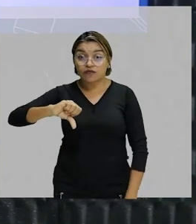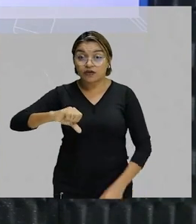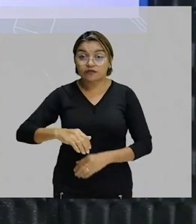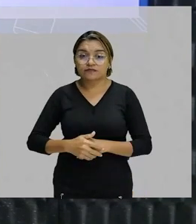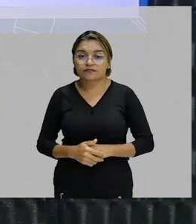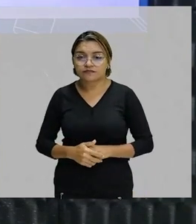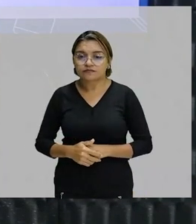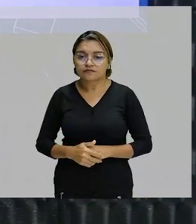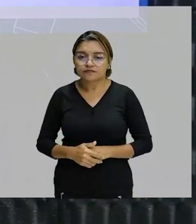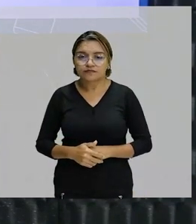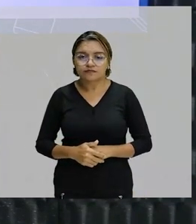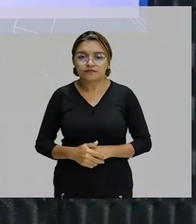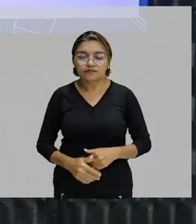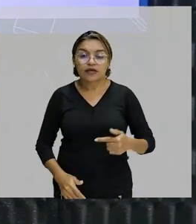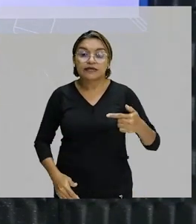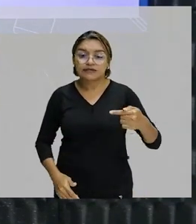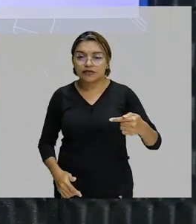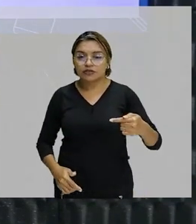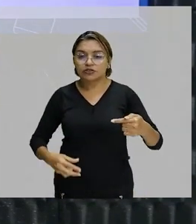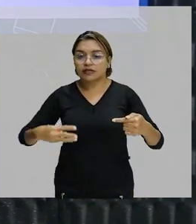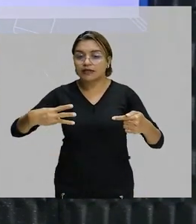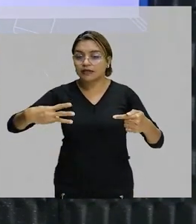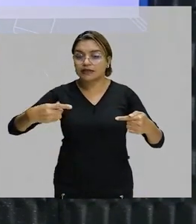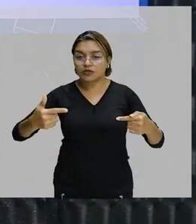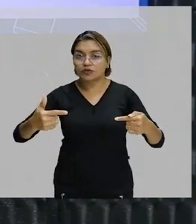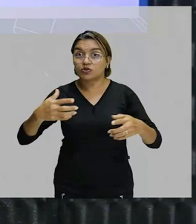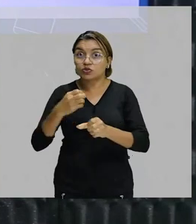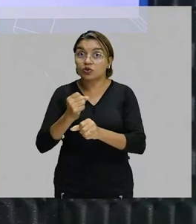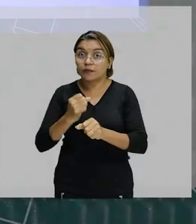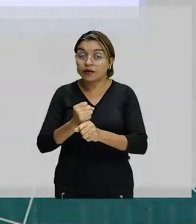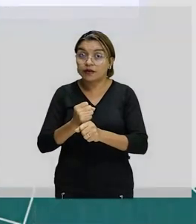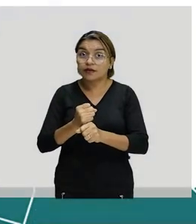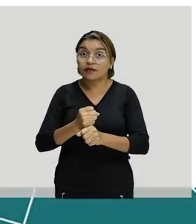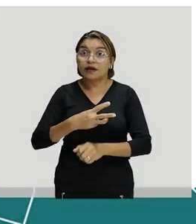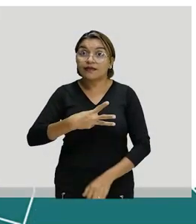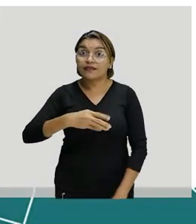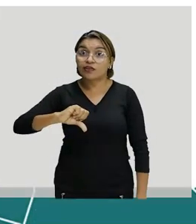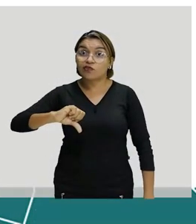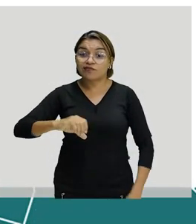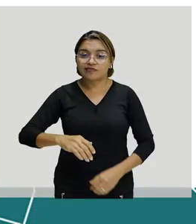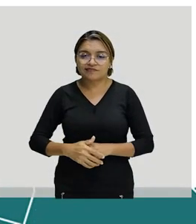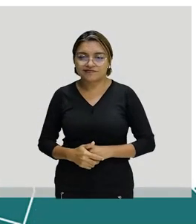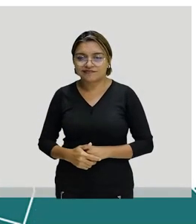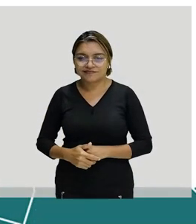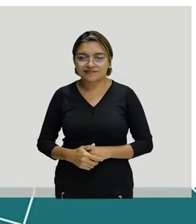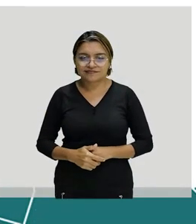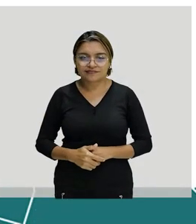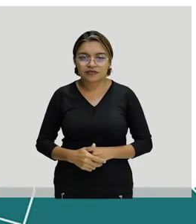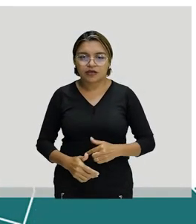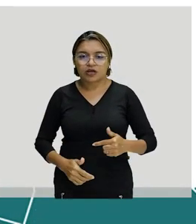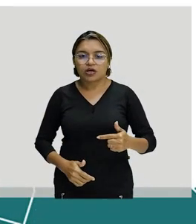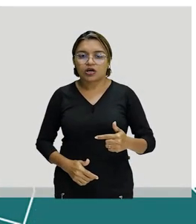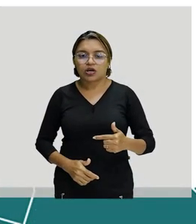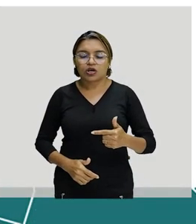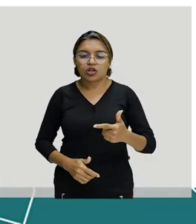aos extremos no caso agora o 7 e o 32 somando também deu 39 ora 12 com 27 gente